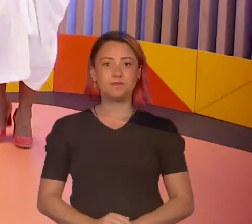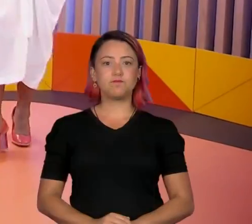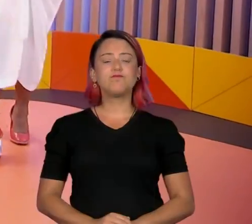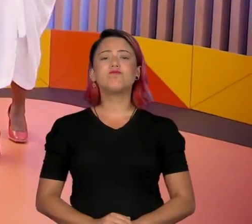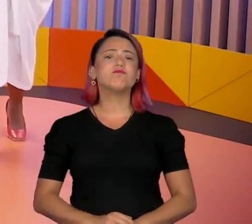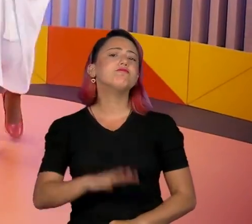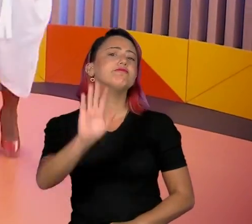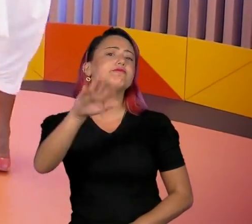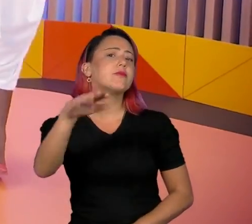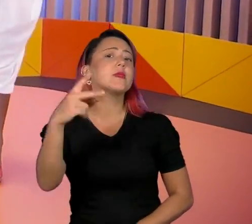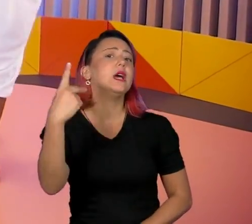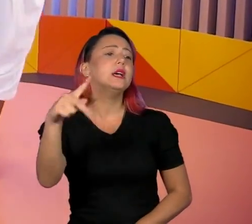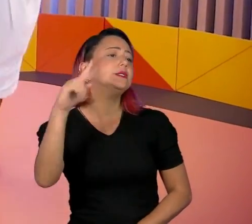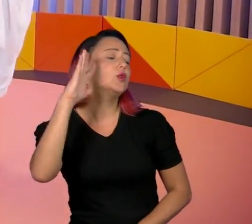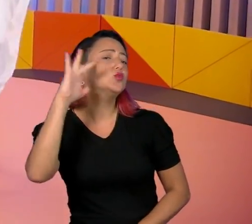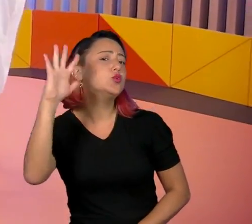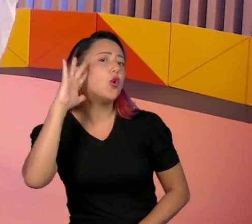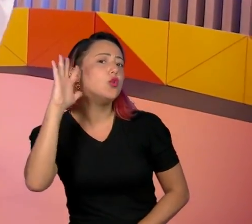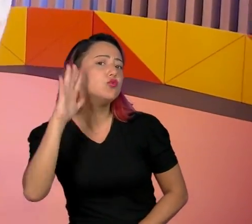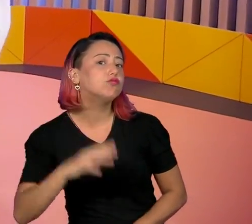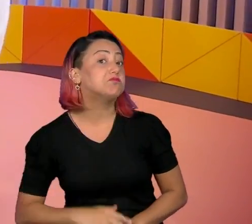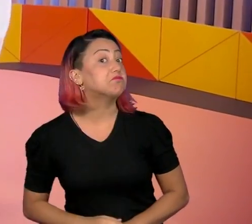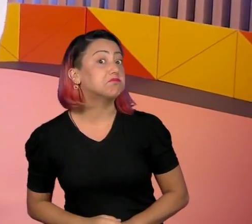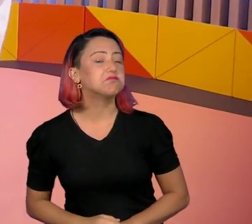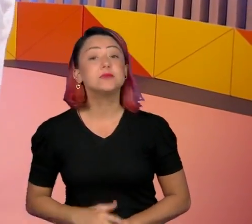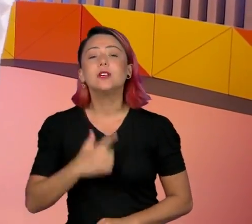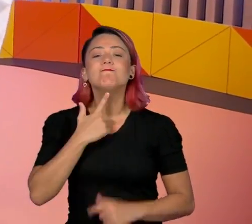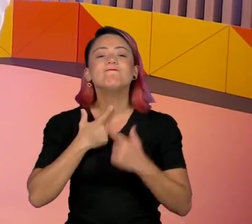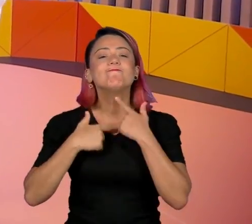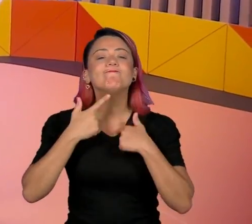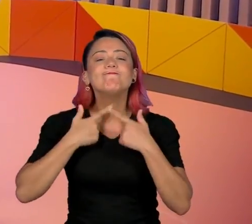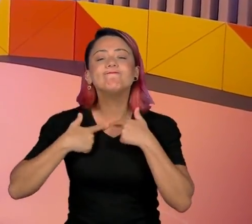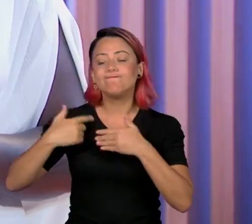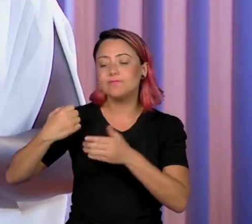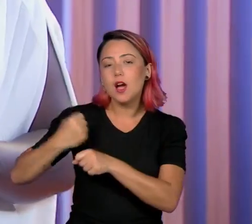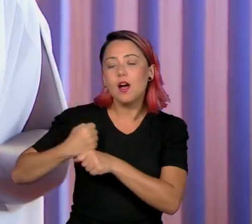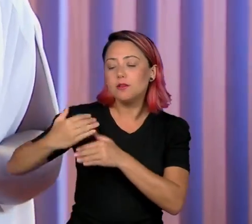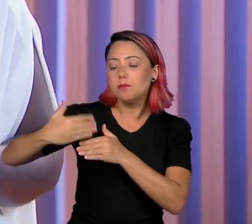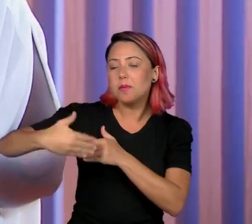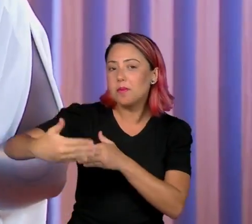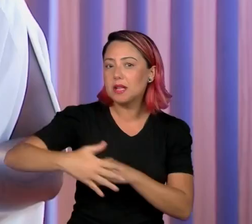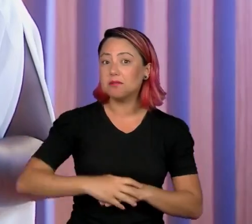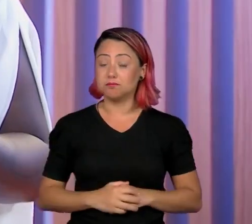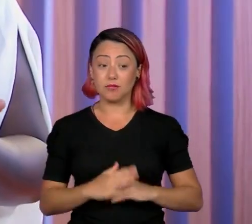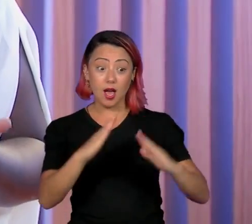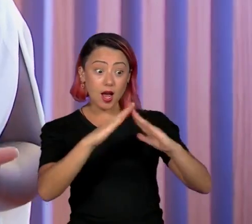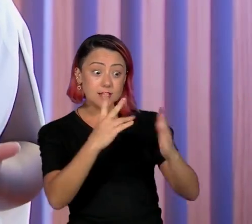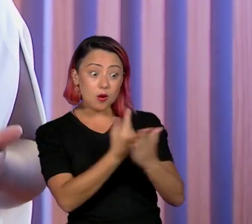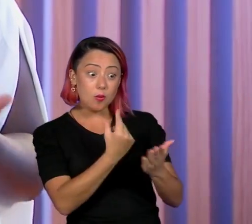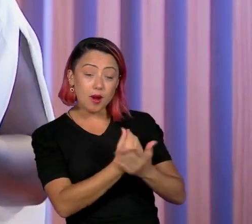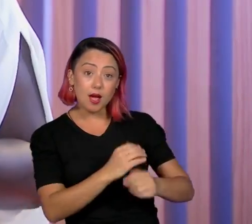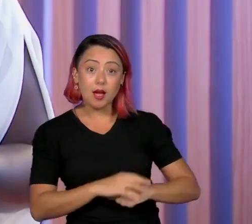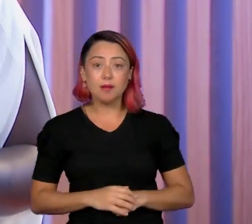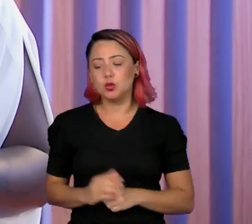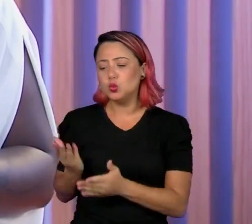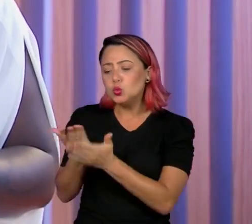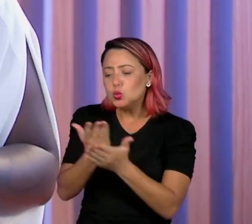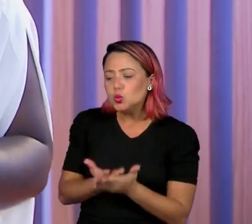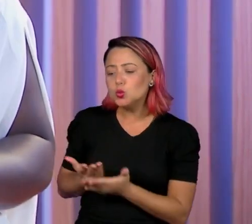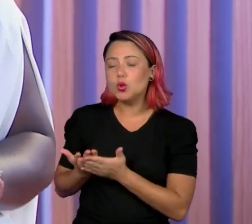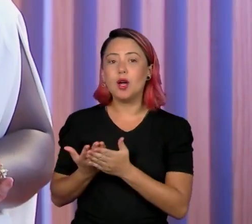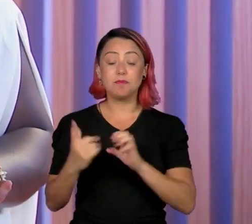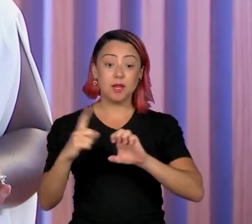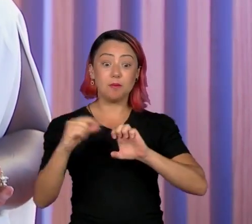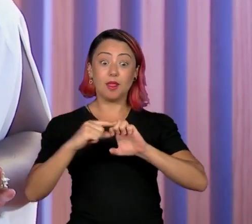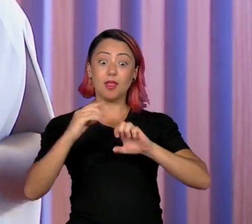Qual o seu sonho? Qual o seu desejo para os próximos anos? Casa própria, estudar, empreender.